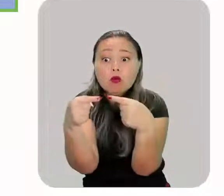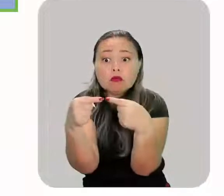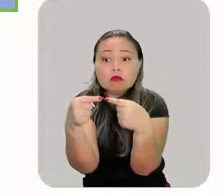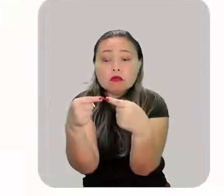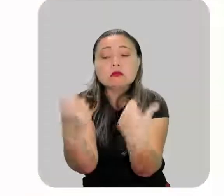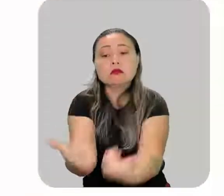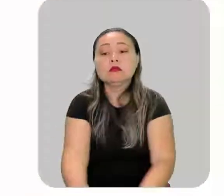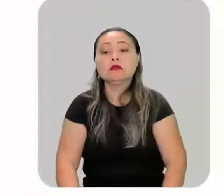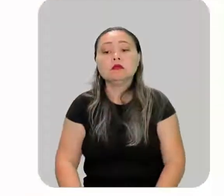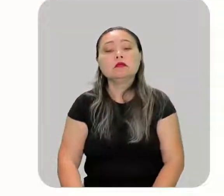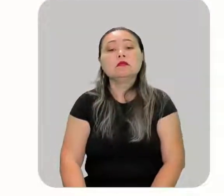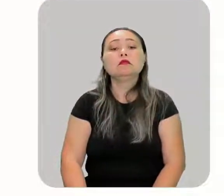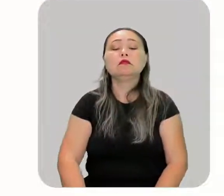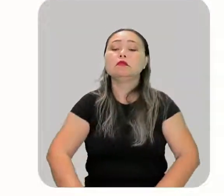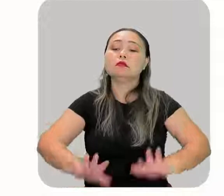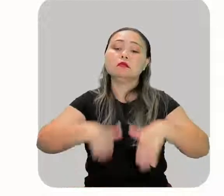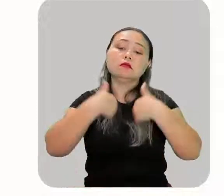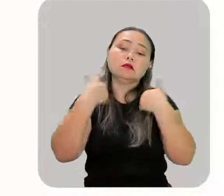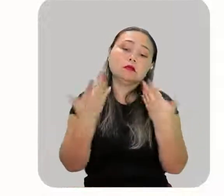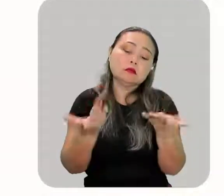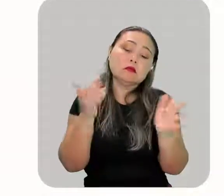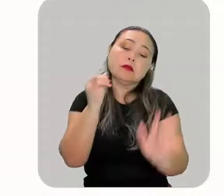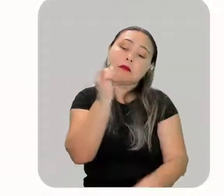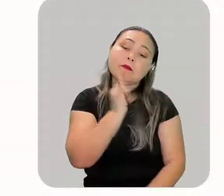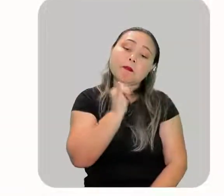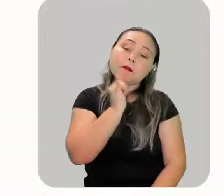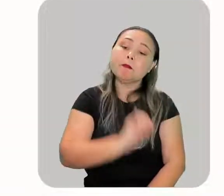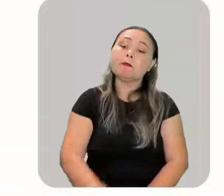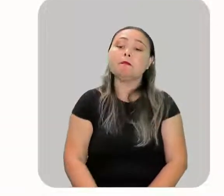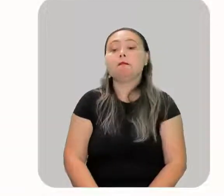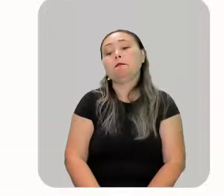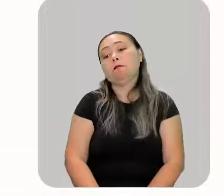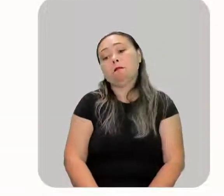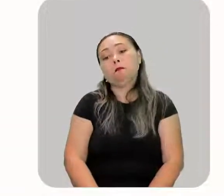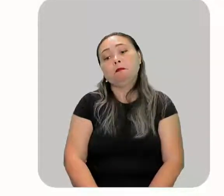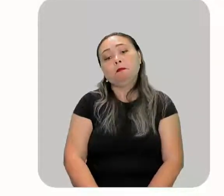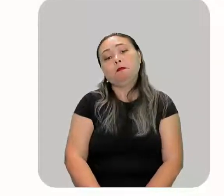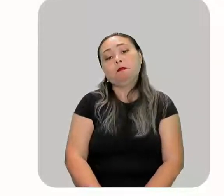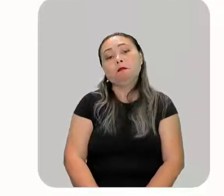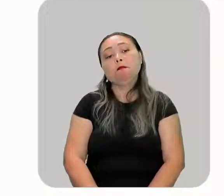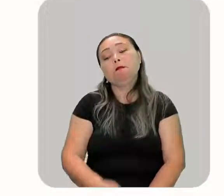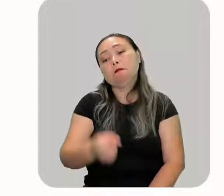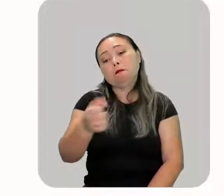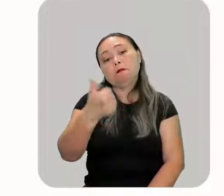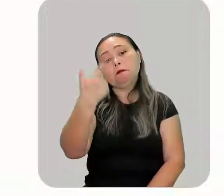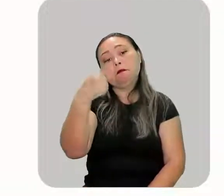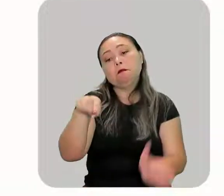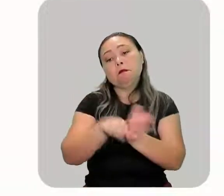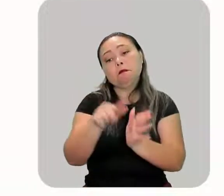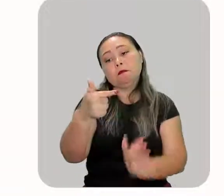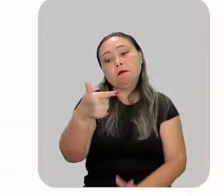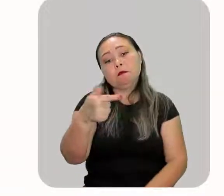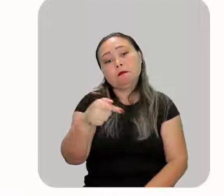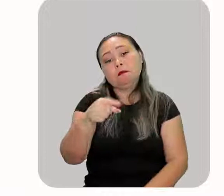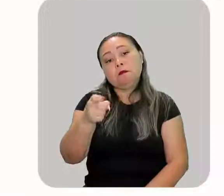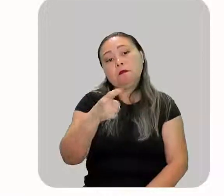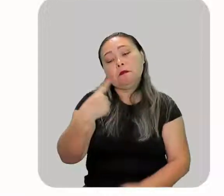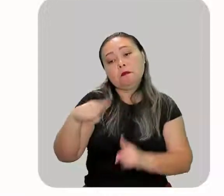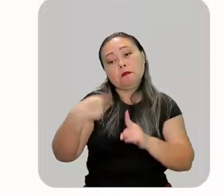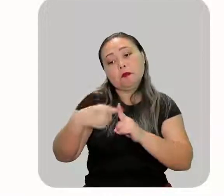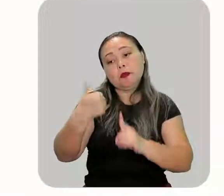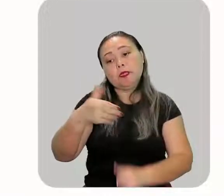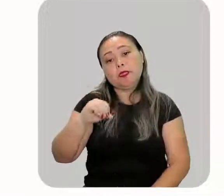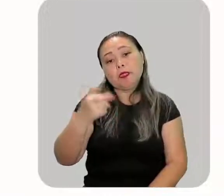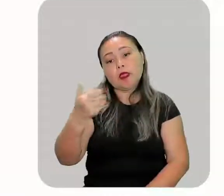algébrica. Beleza. E aí é claro que a gente vai para os exemplos. Vamos ver. X ao quadrado menos 7x mais 10